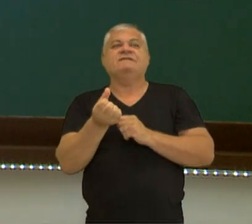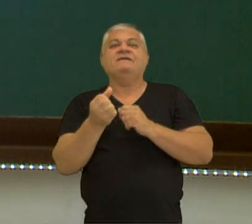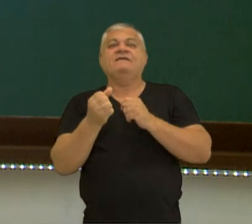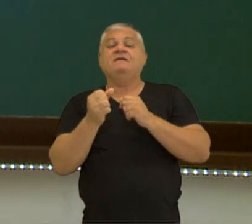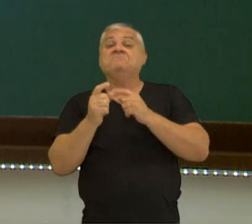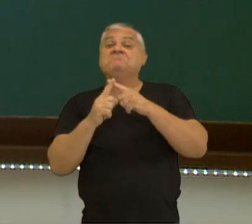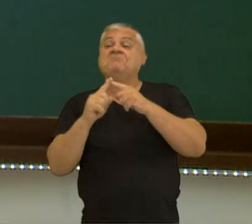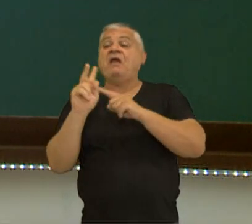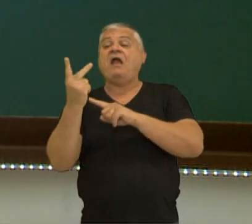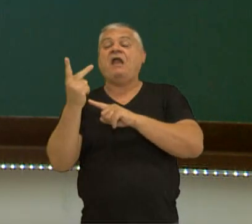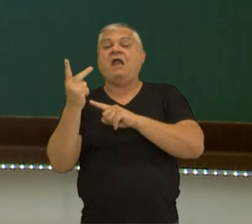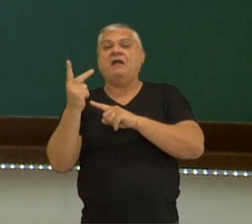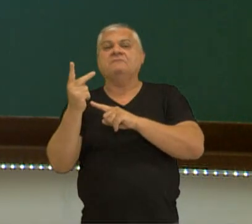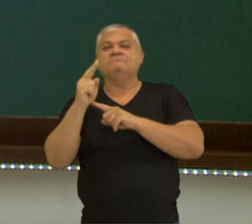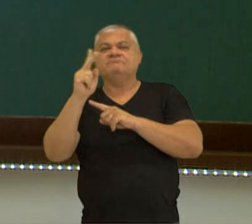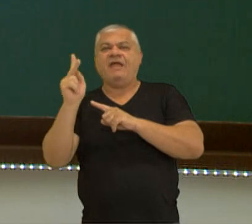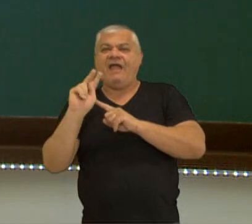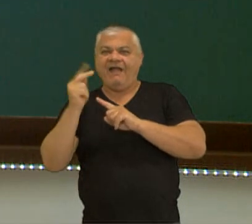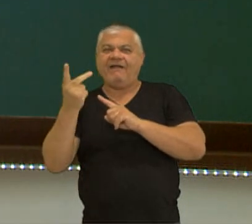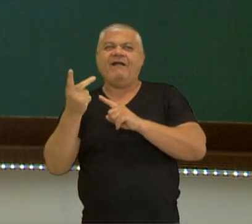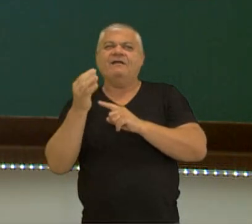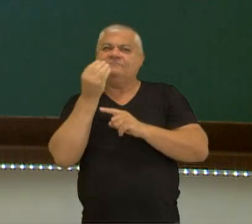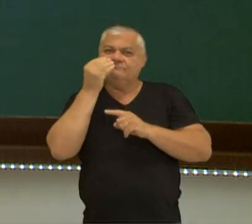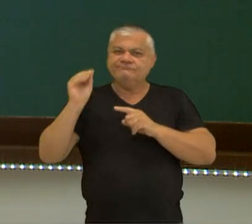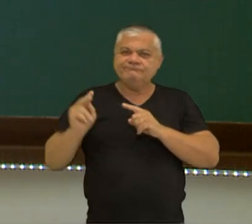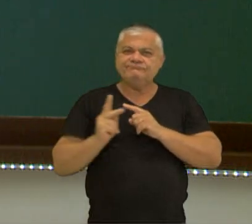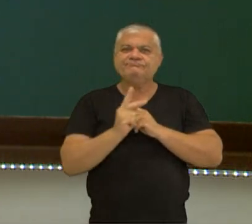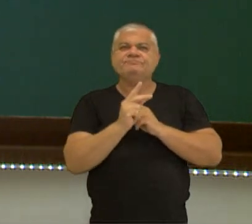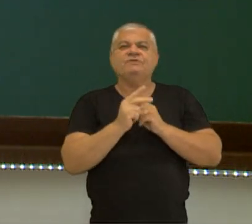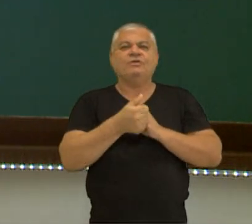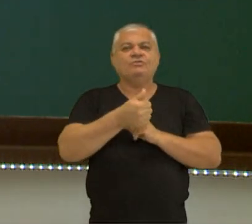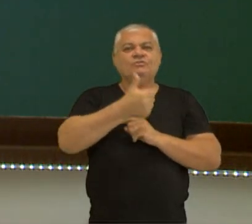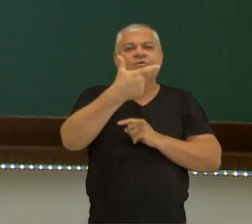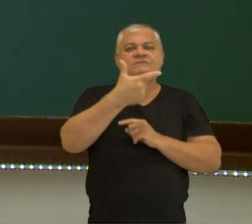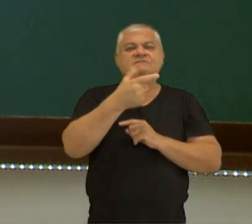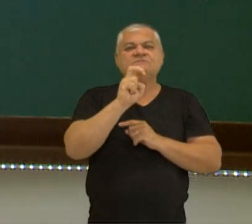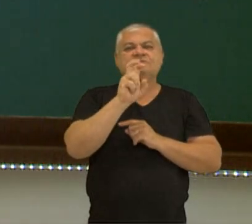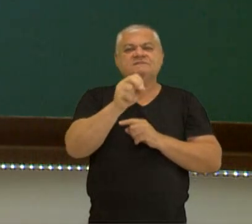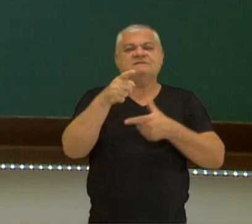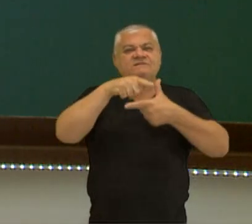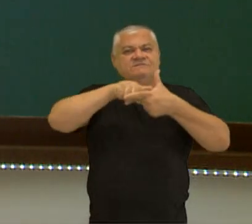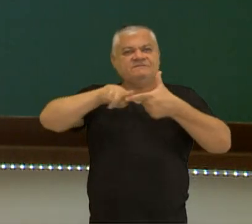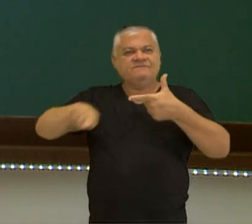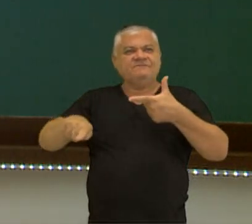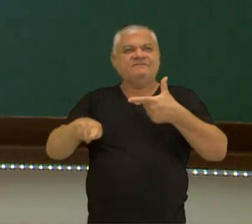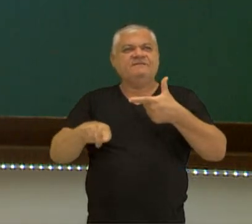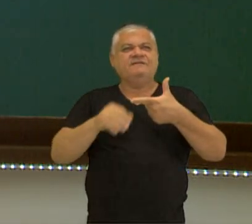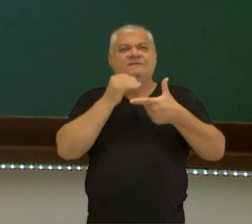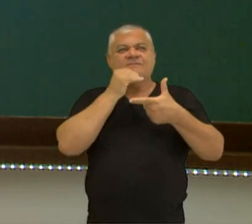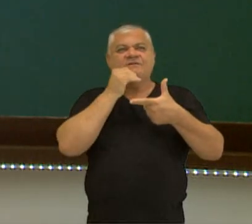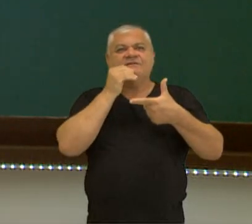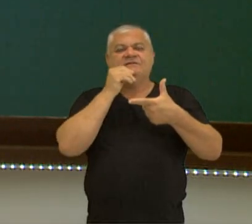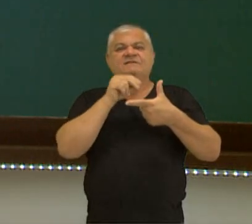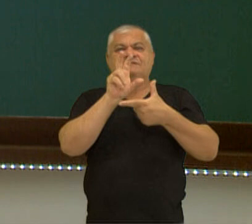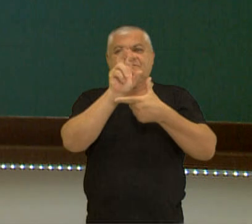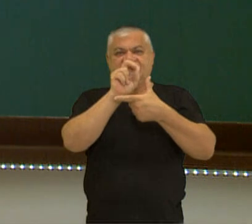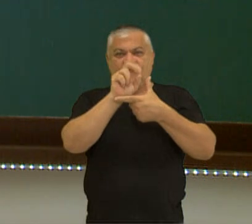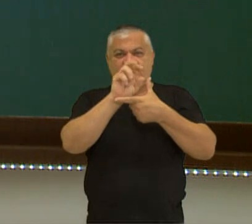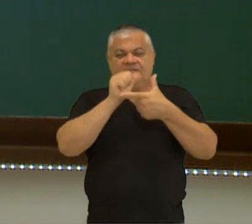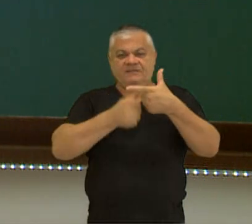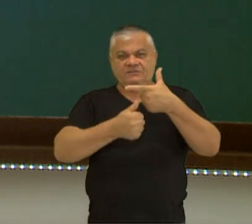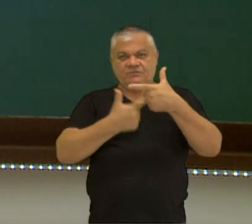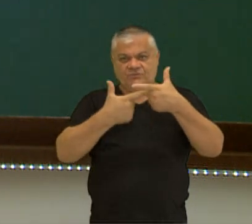12,56H. Isolando o H, significa que vamos passar o 12,56 dividindo. Ficamos com 50 dividido